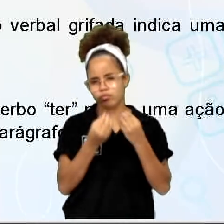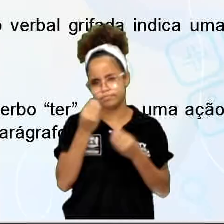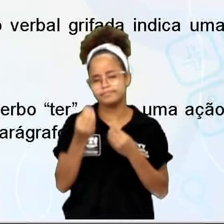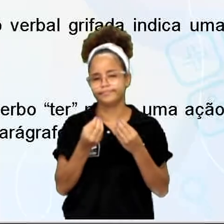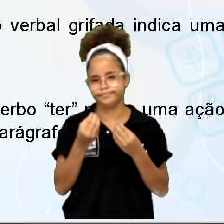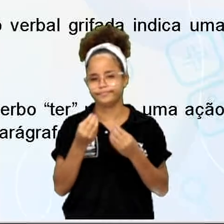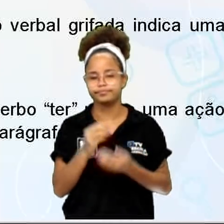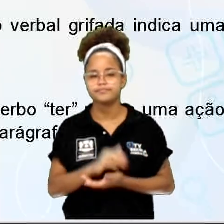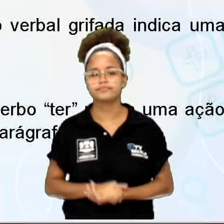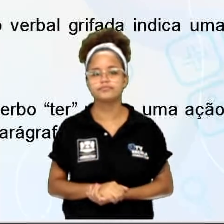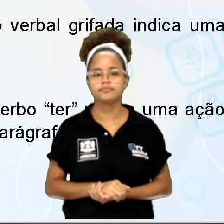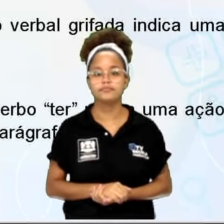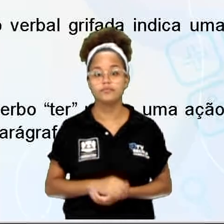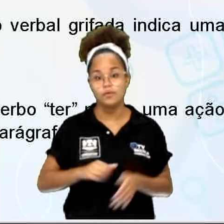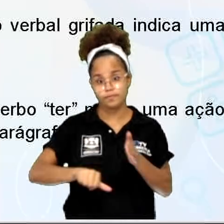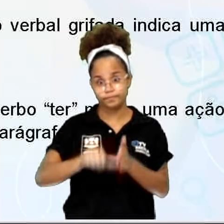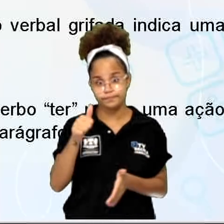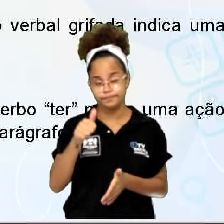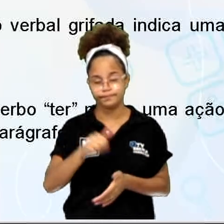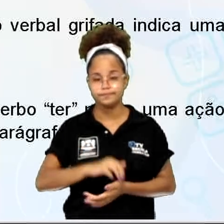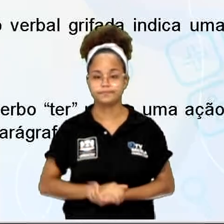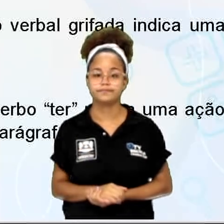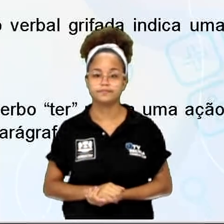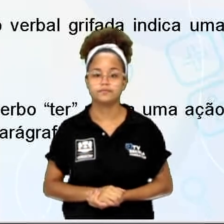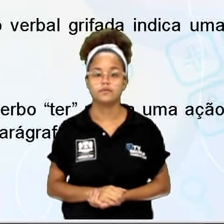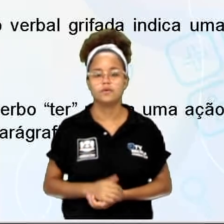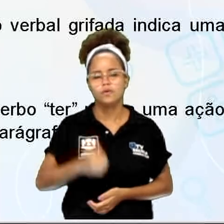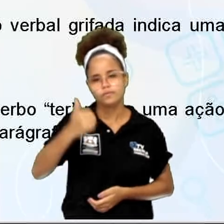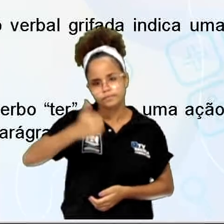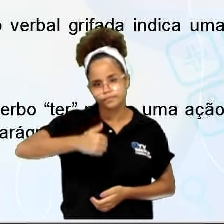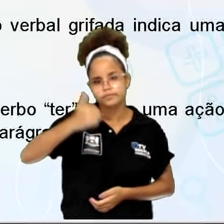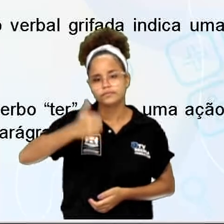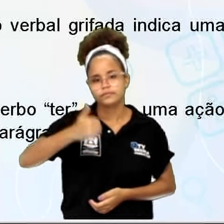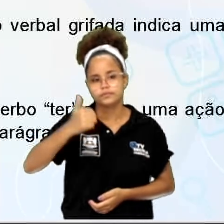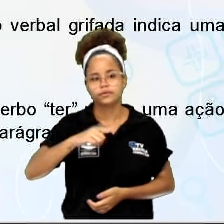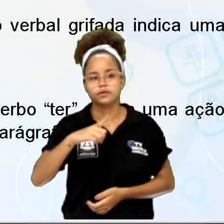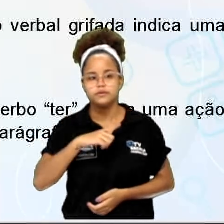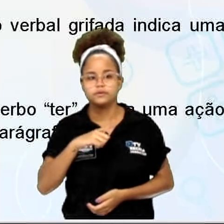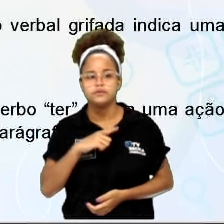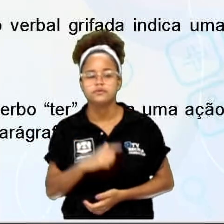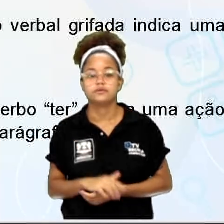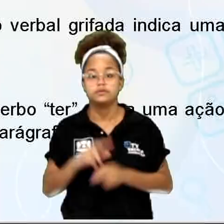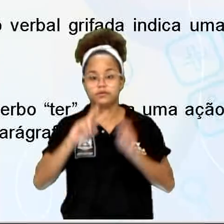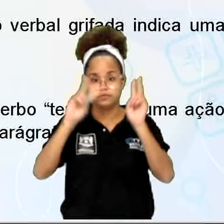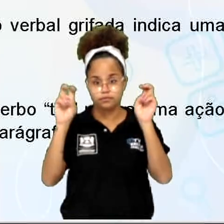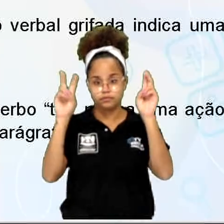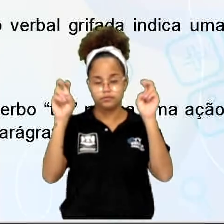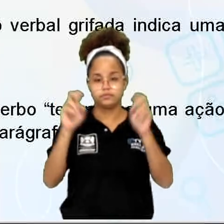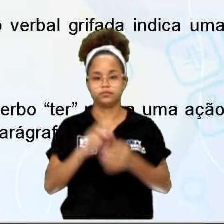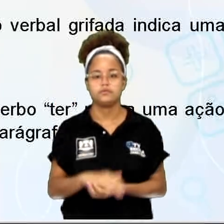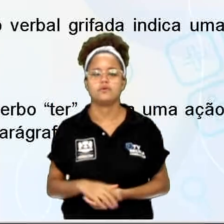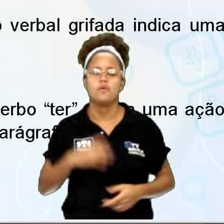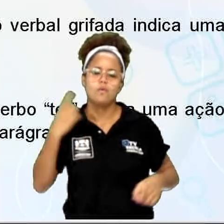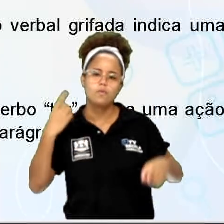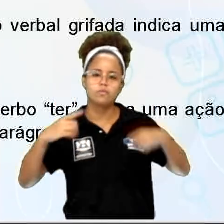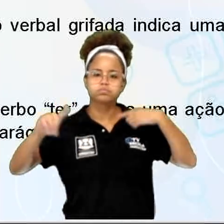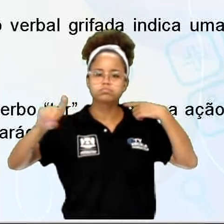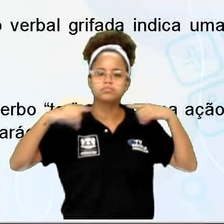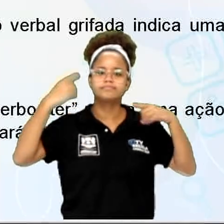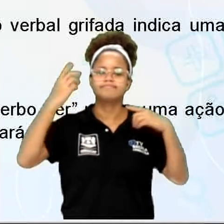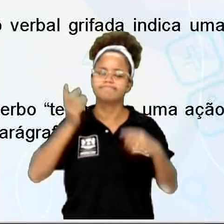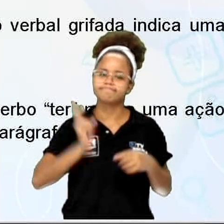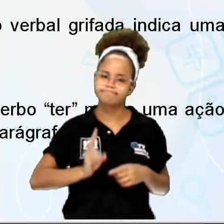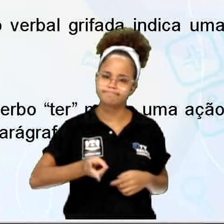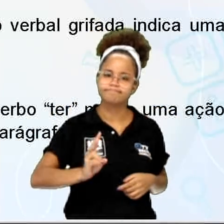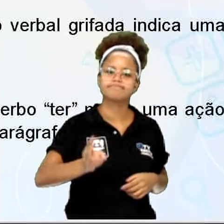comportam. Primeira proposição. No primeiro período, aí está aí entre aspas, né? O músico continuou